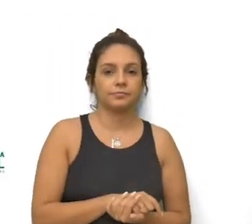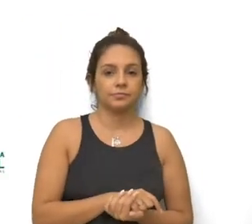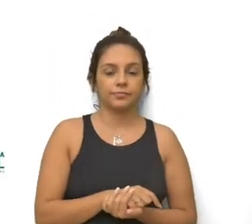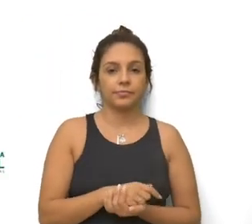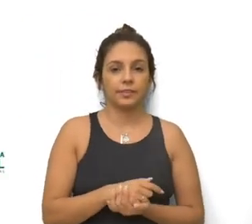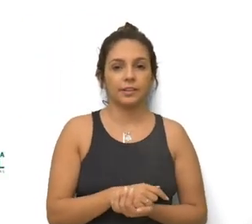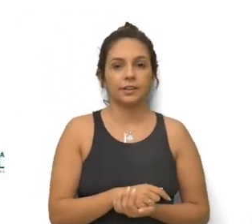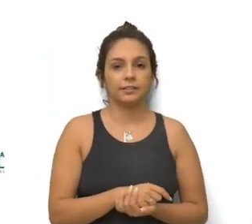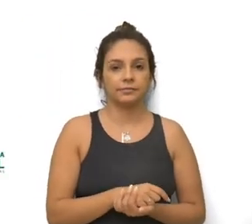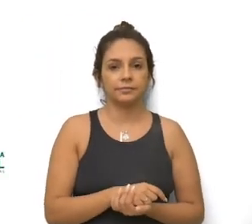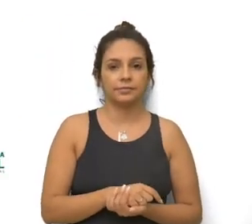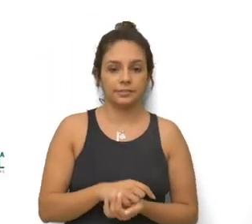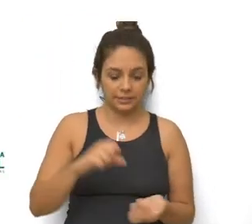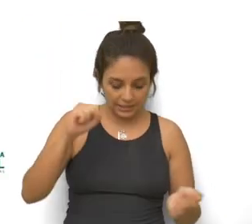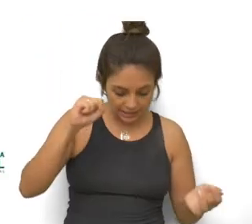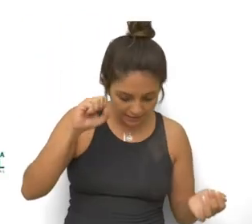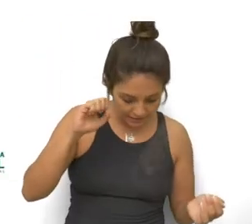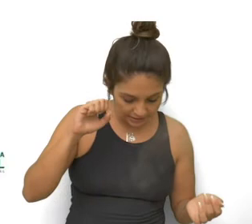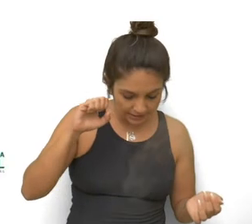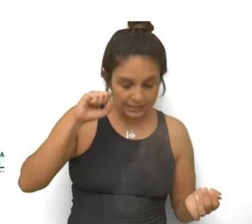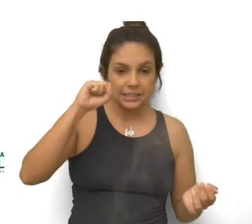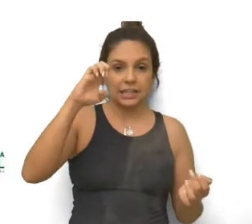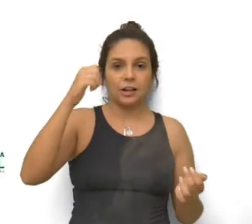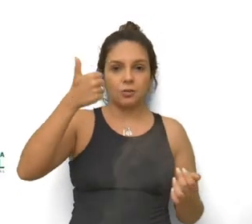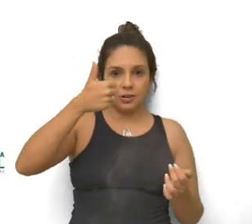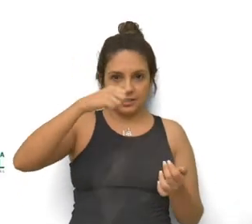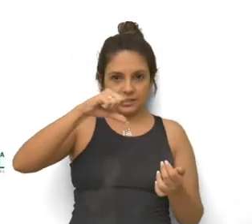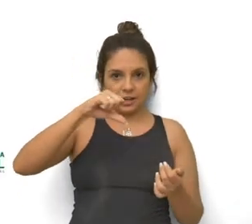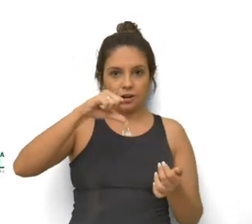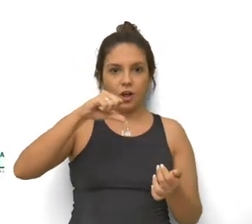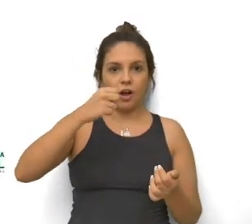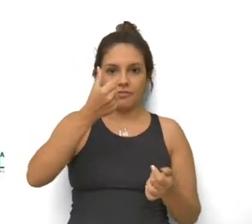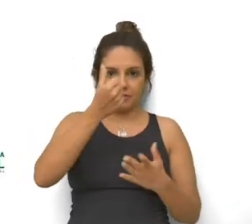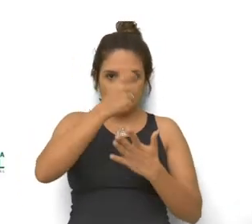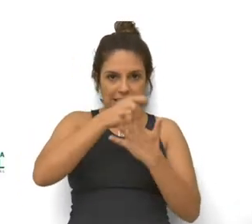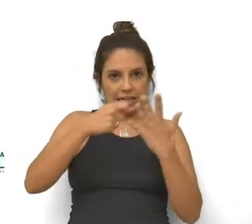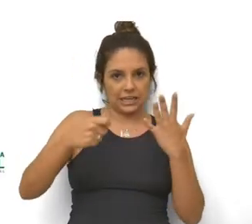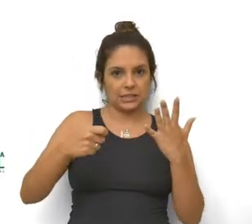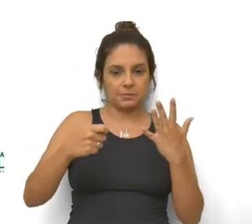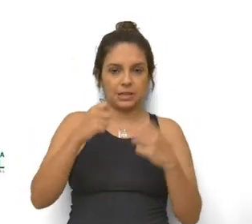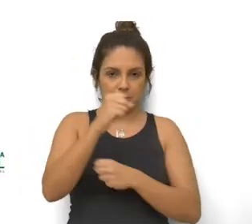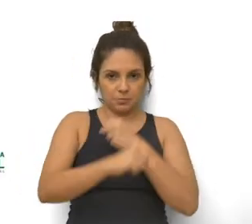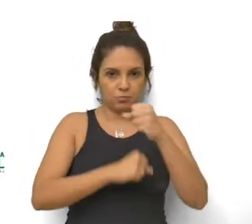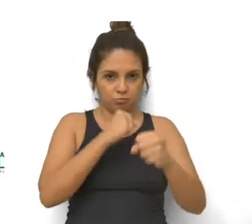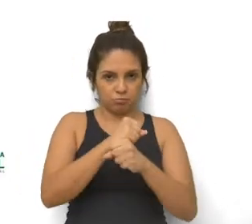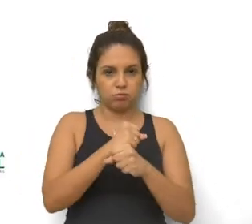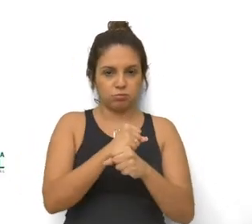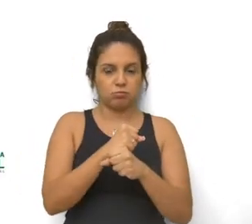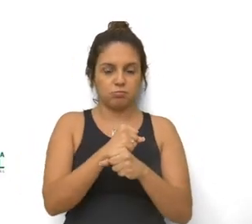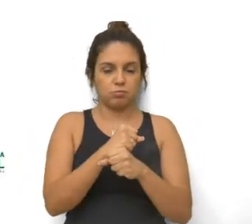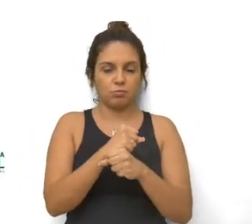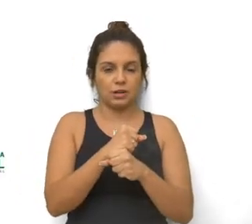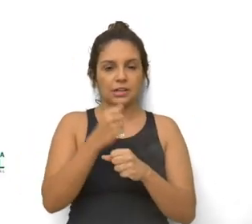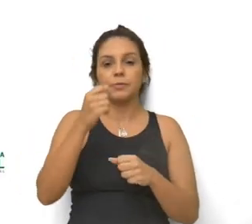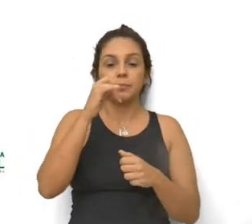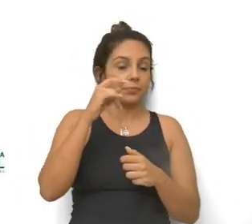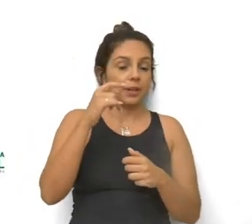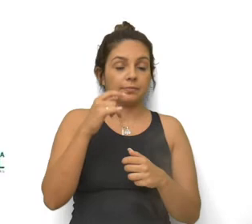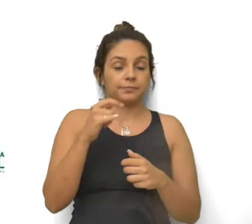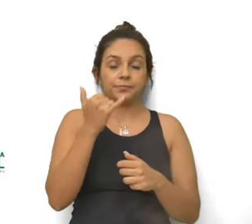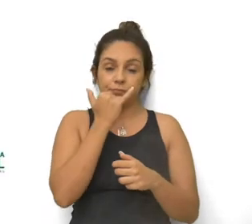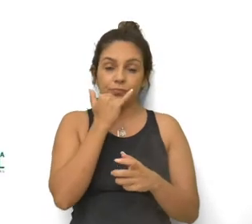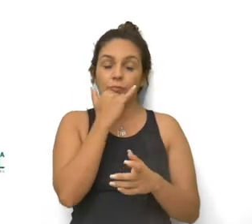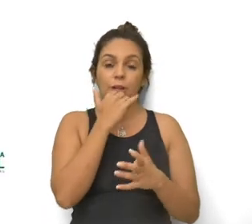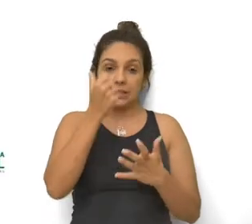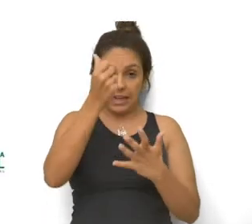XIX, 6 meses por ano, a corte carioca, a corte brasileira, subia a